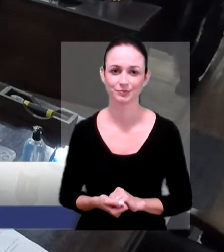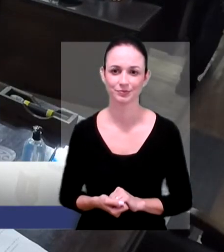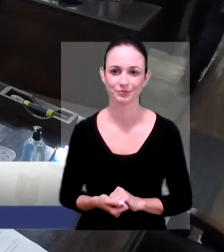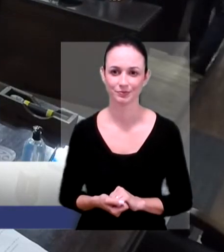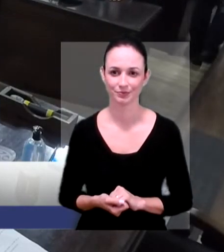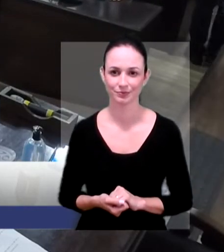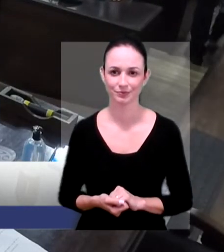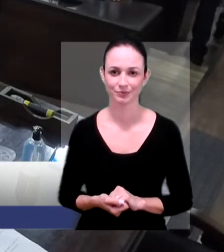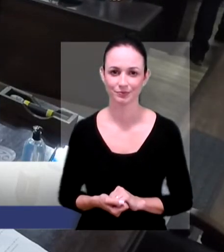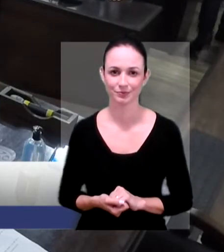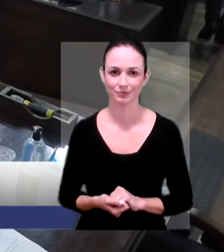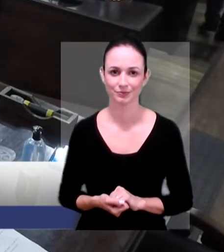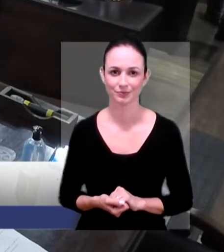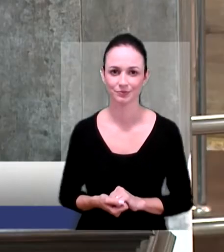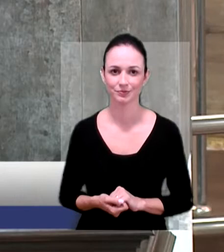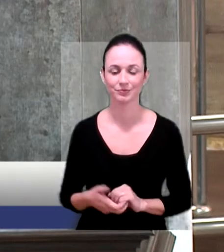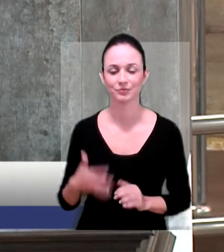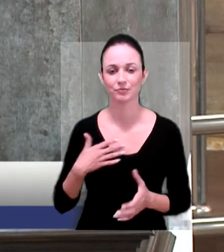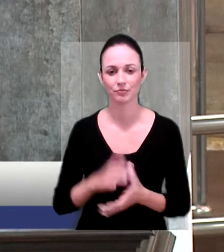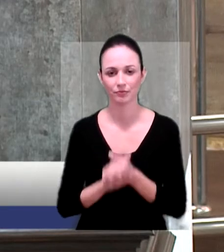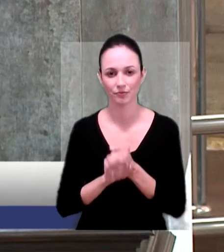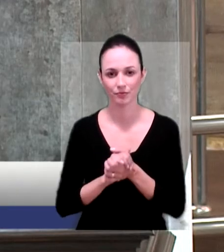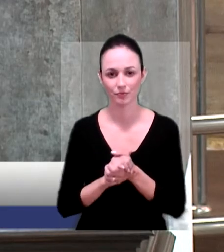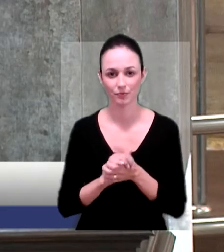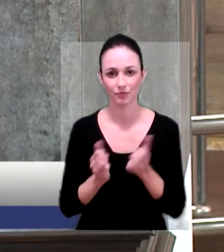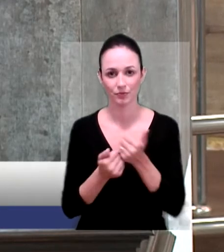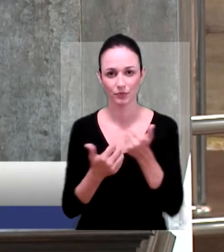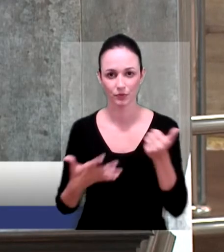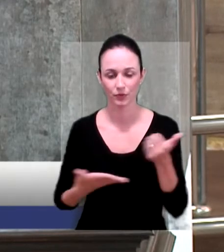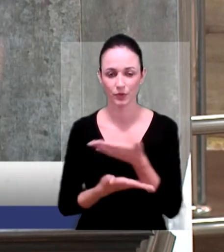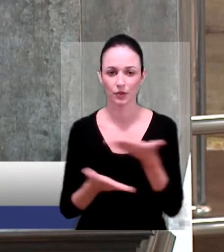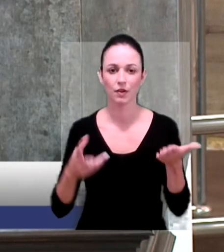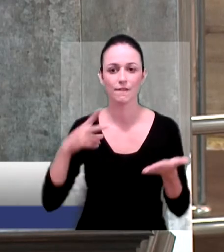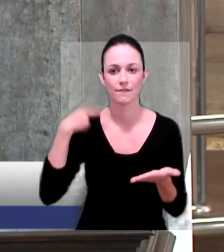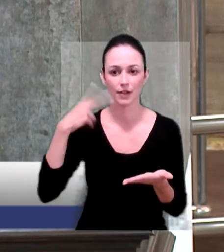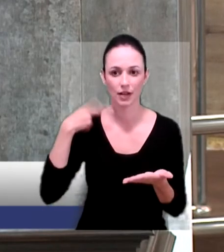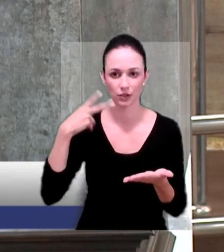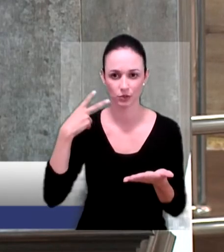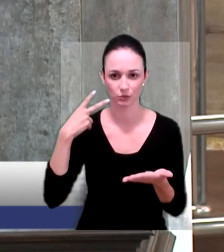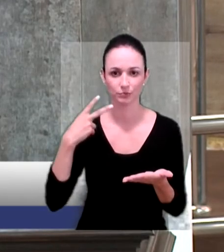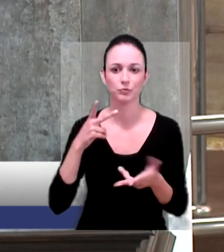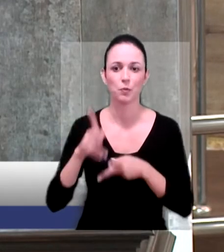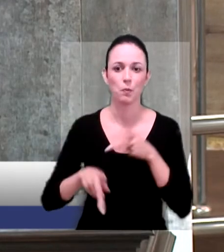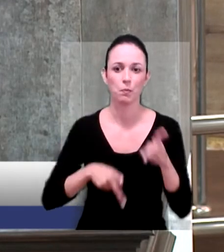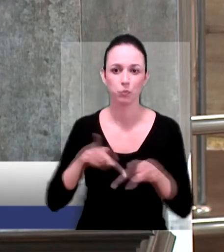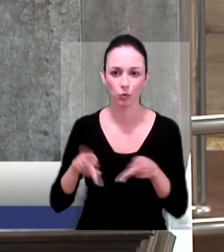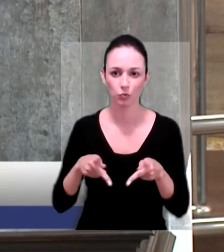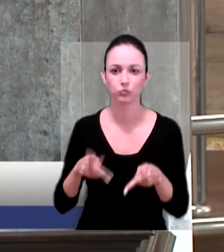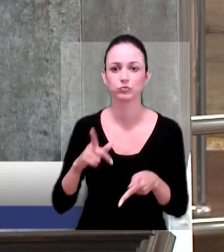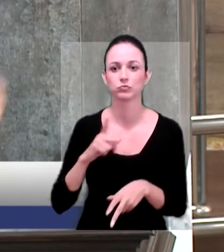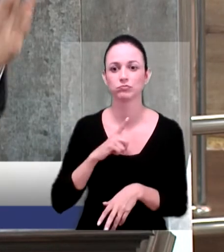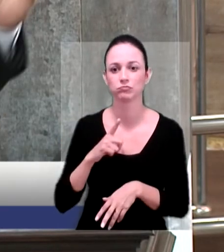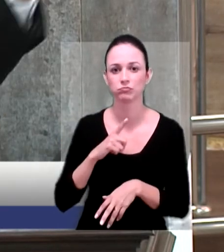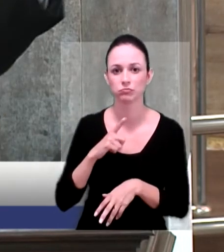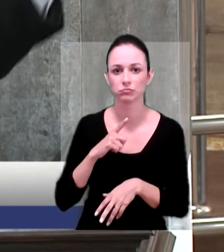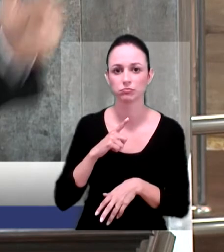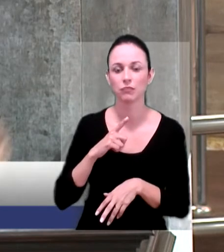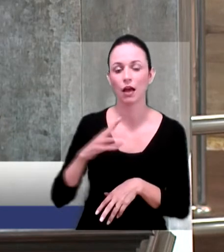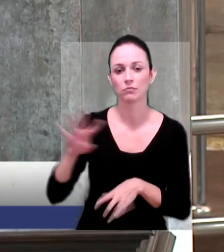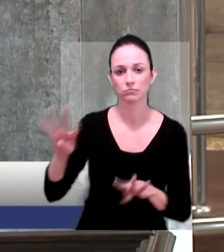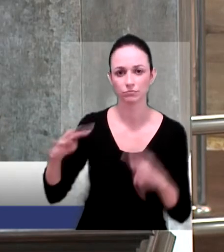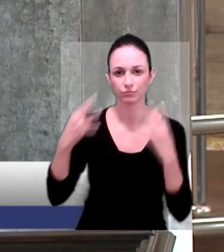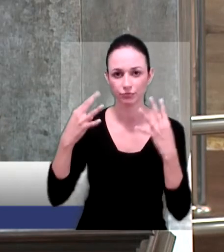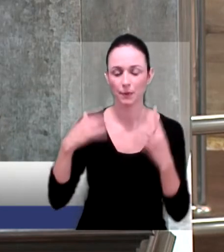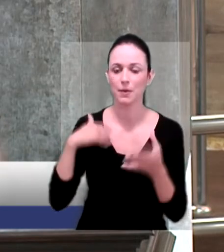Os meus cumprimentos à mesa, aos vereadores, ao povo que está nos assistindo, a minha esposa que está